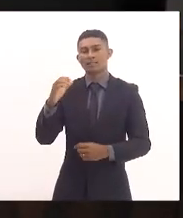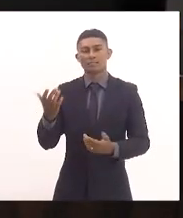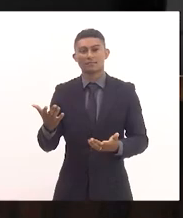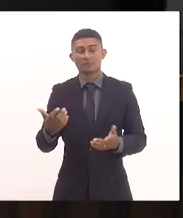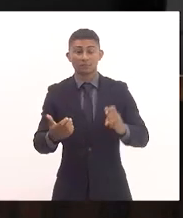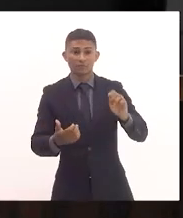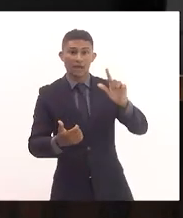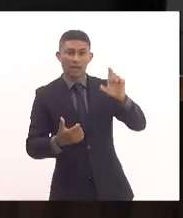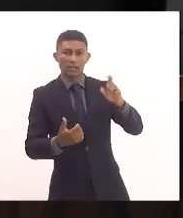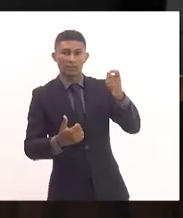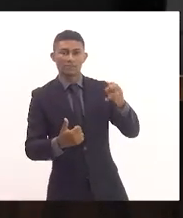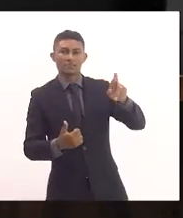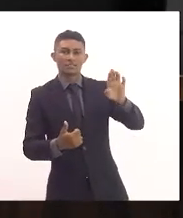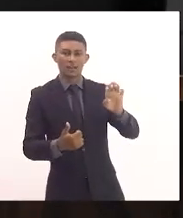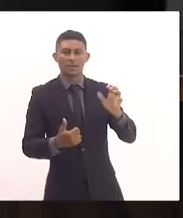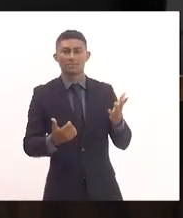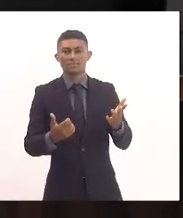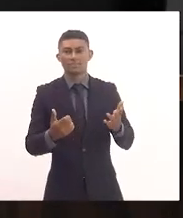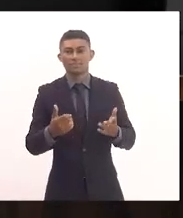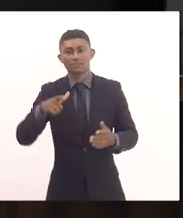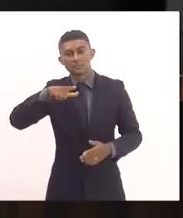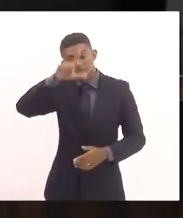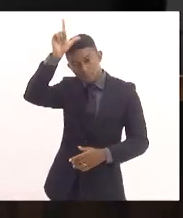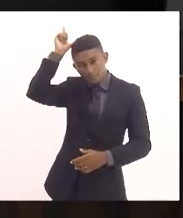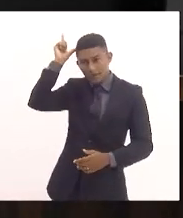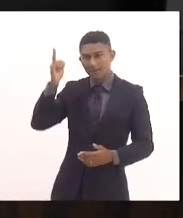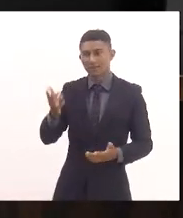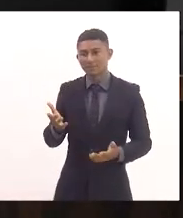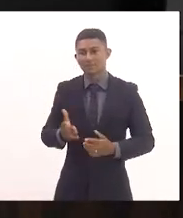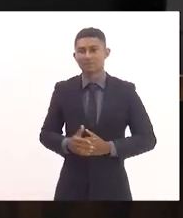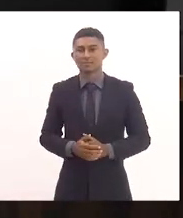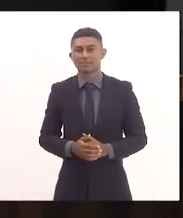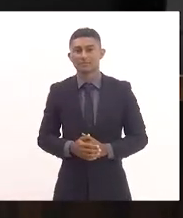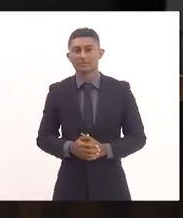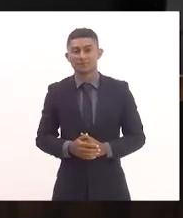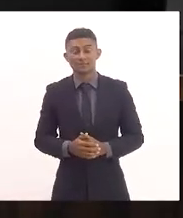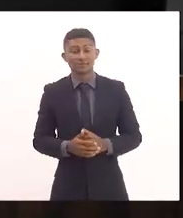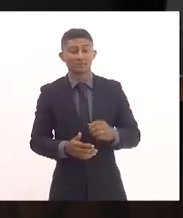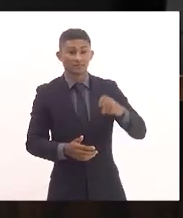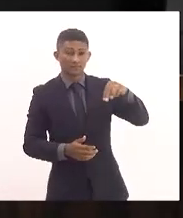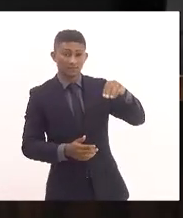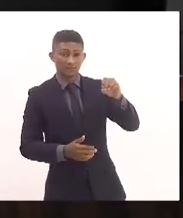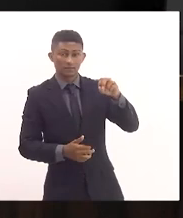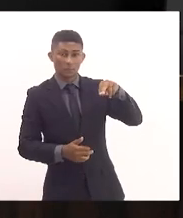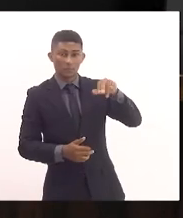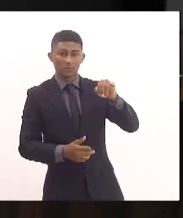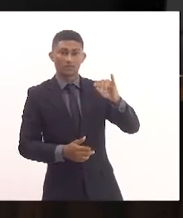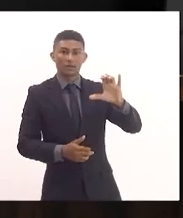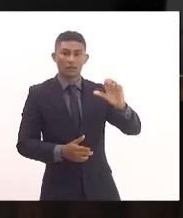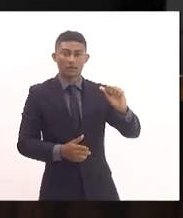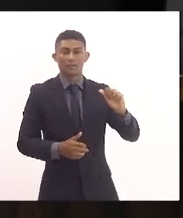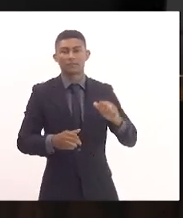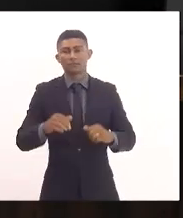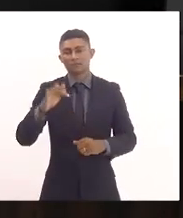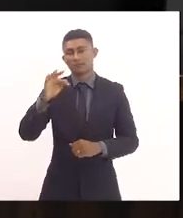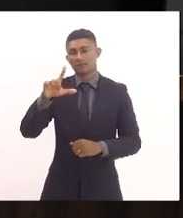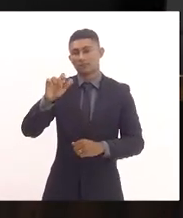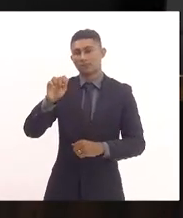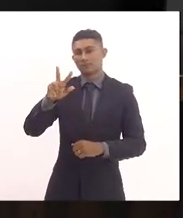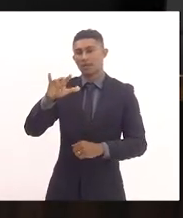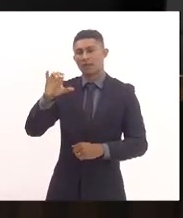Alexandre Freitas, deputado Luiz Paulo, deputada Mônica Francisco, deputado Flávio